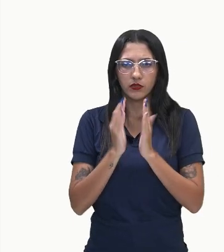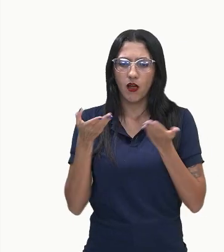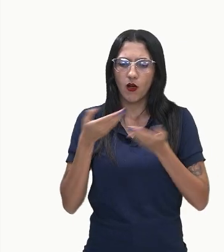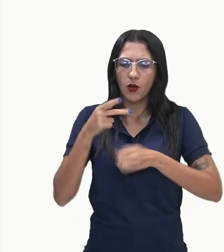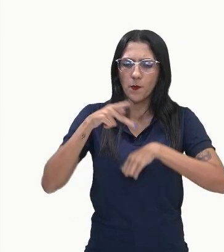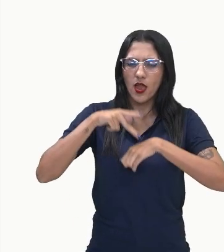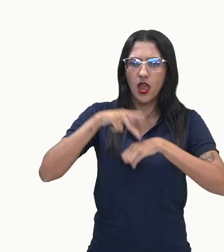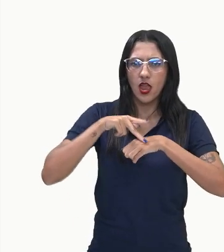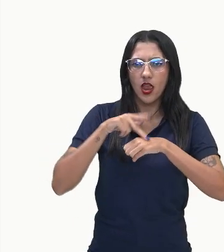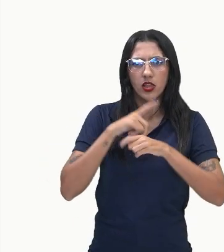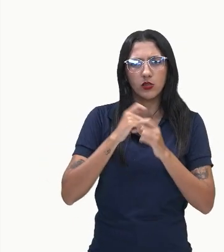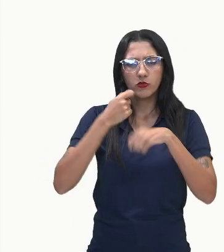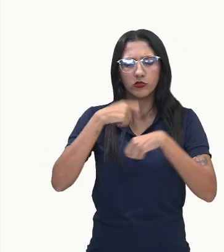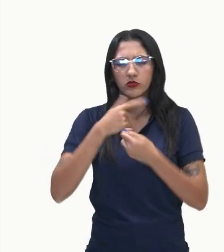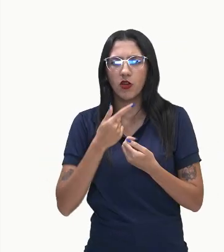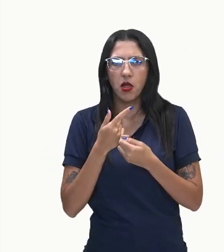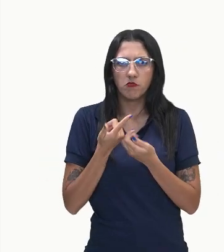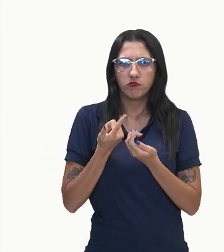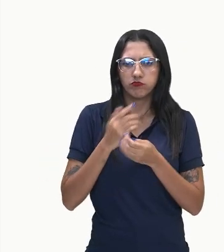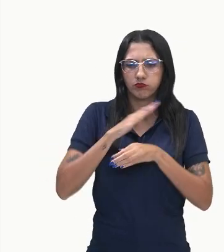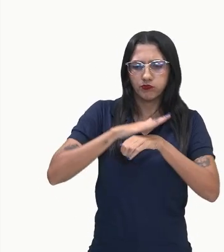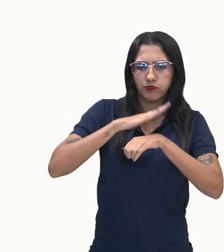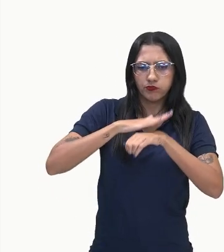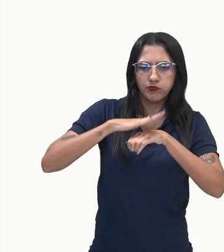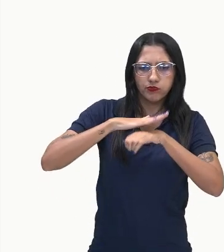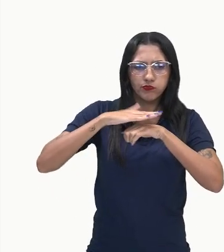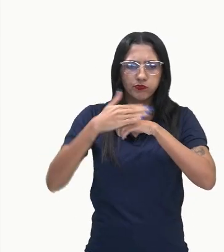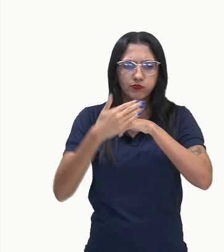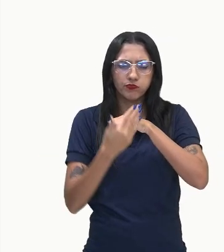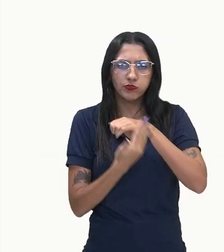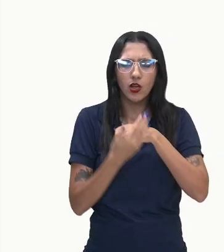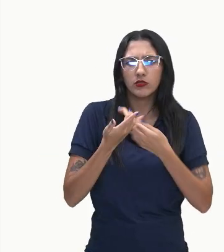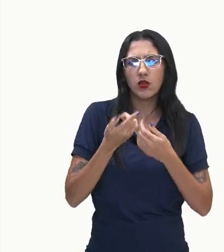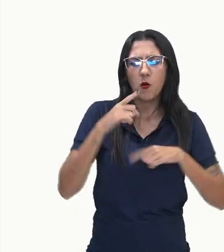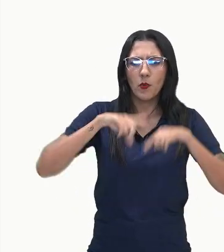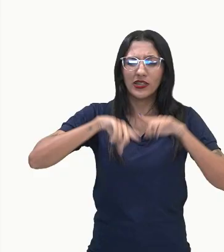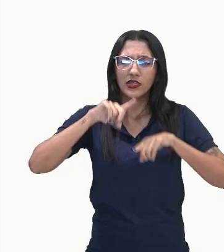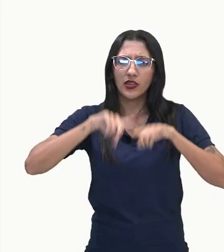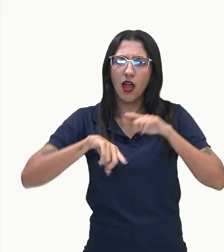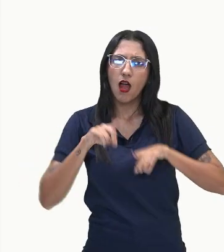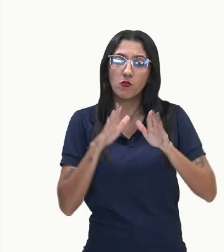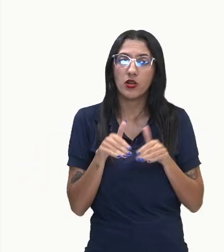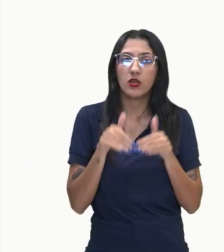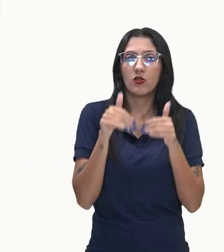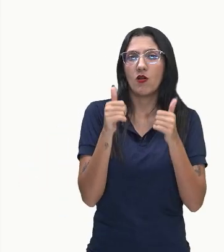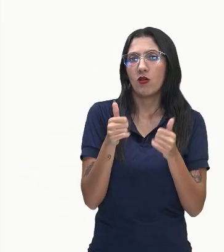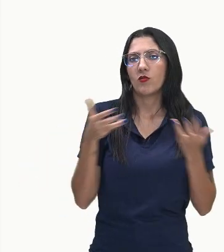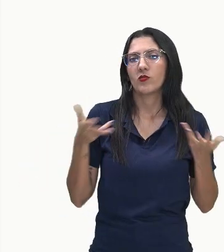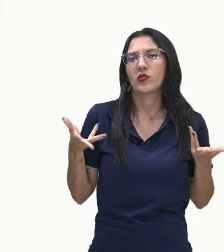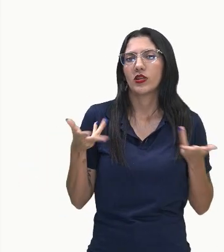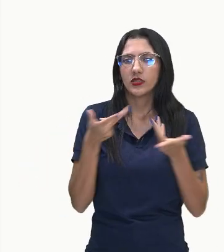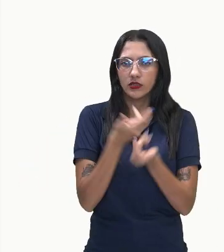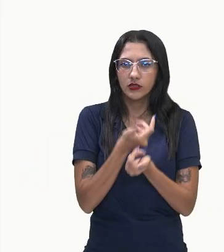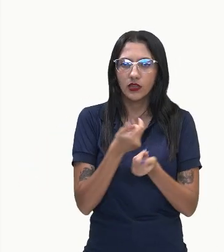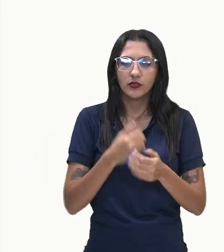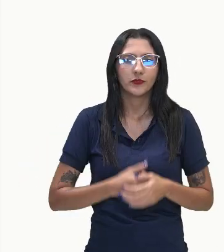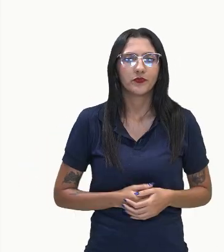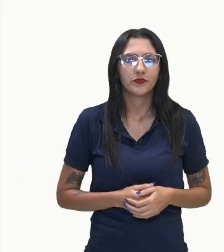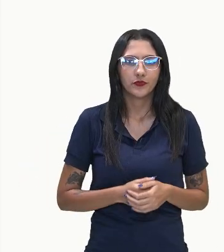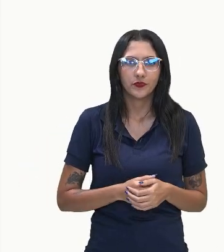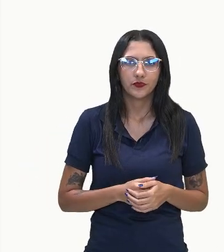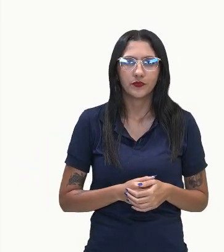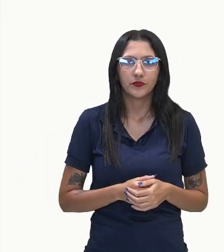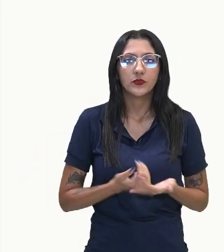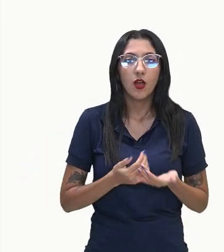começaram a ser polidas, então os instrumentos ficaram um pouco mais sofisticados. E os hominídeos,